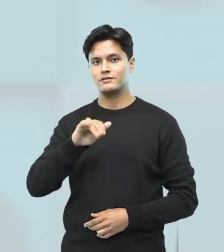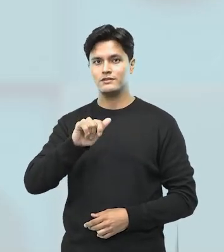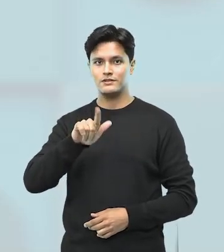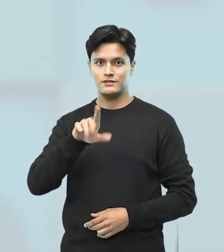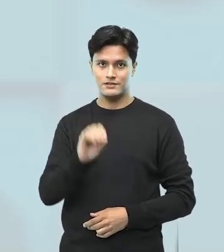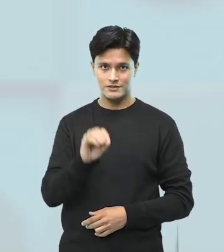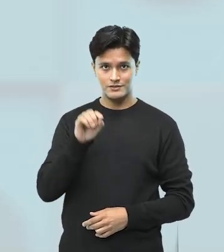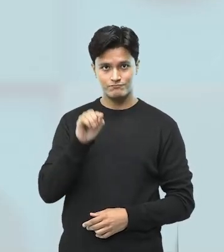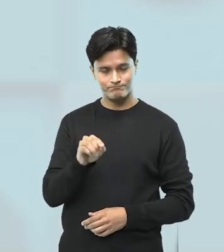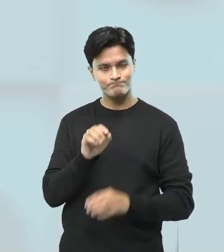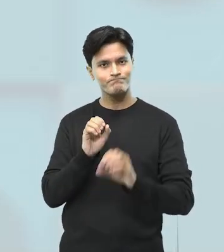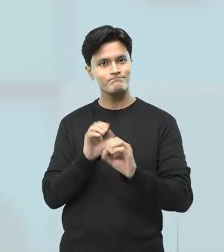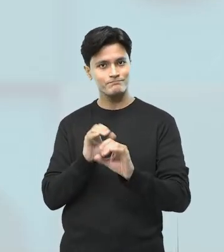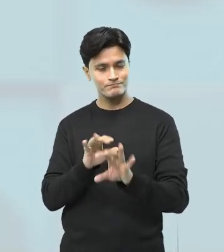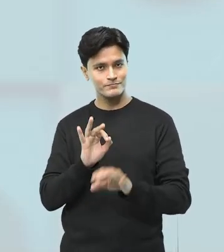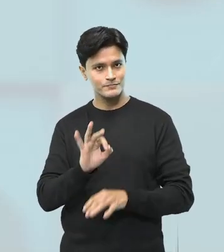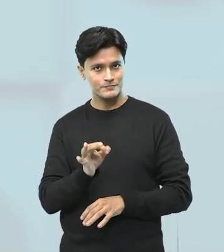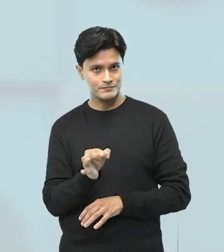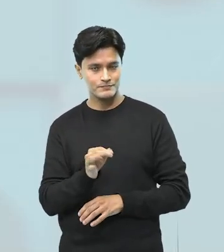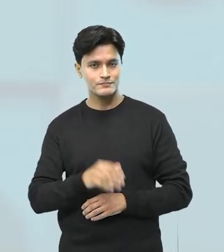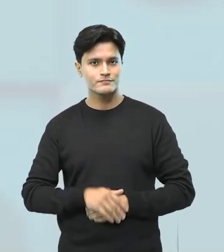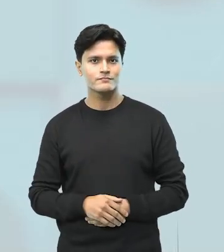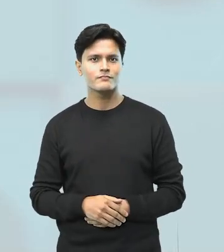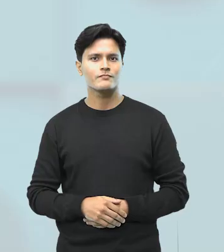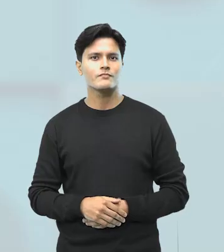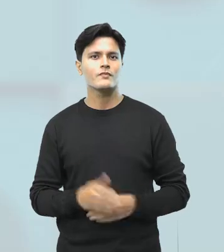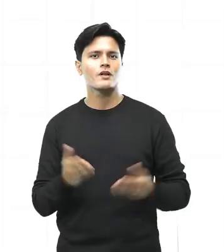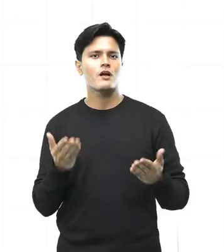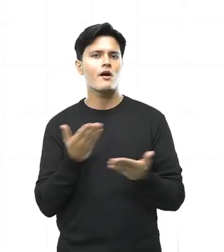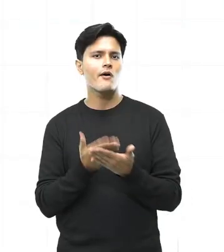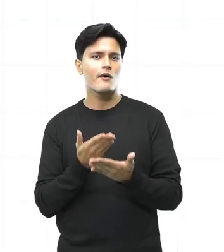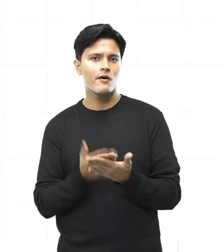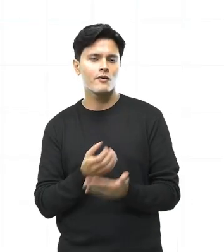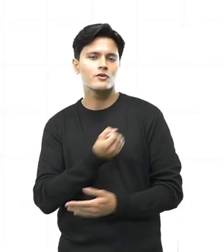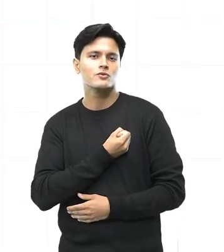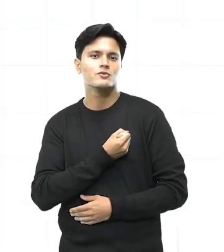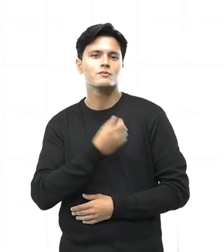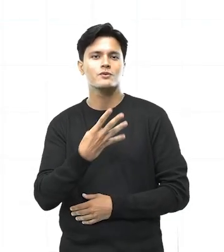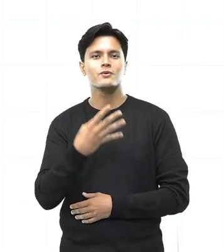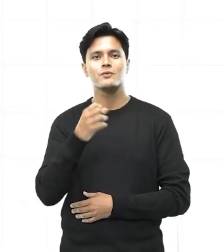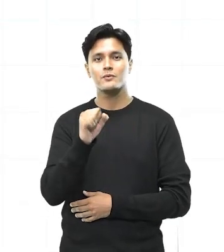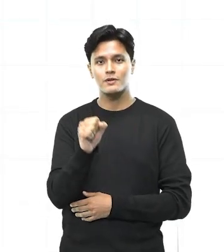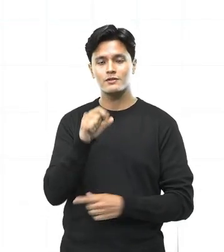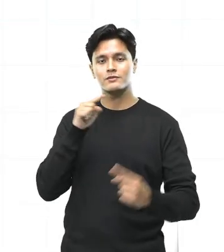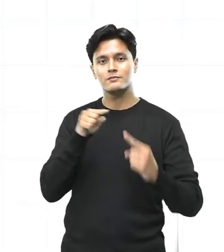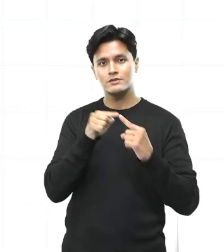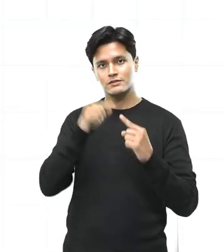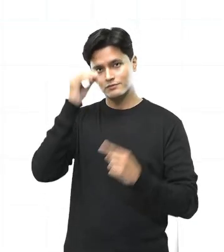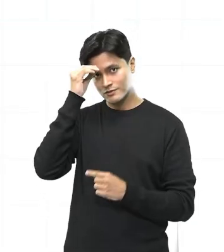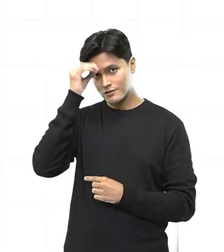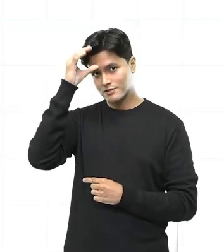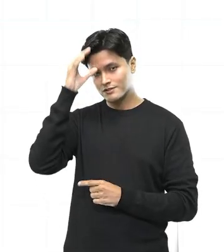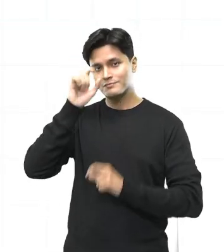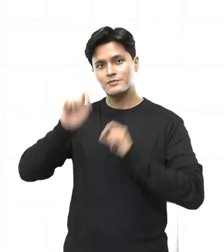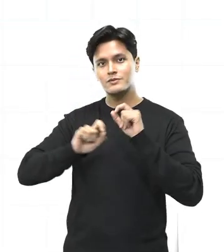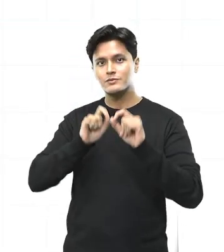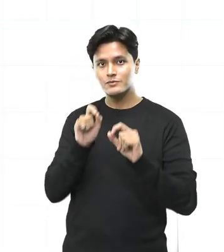deste componente. Vamos ver o que teremos na nossa aula de número 48. Objeto de conhecimento, vamos falar